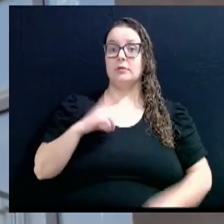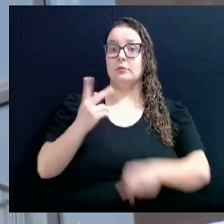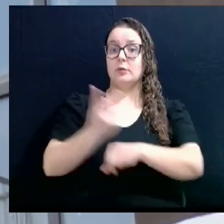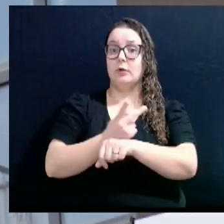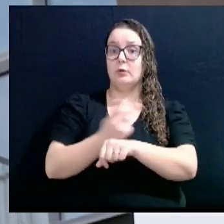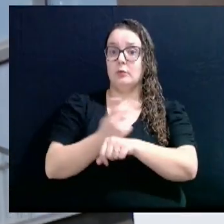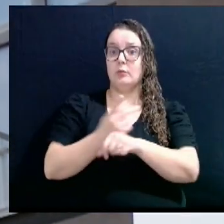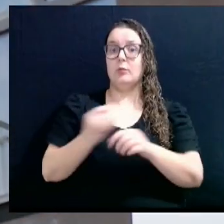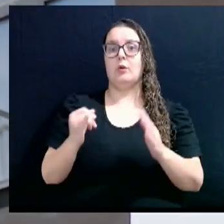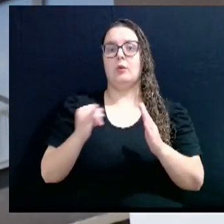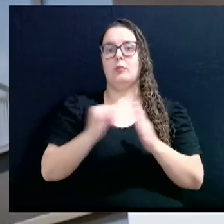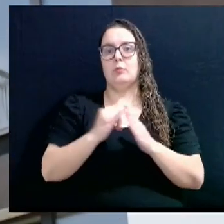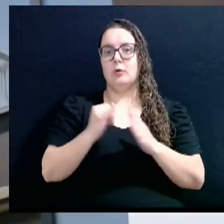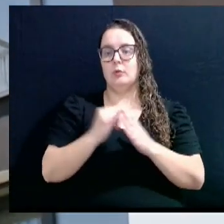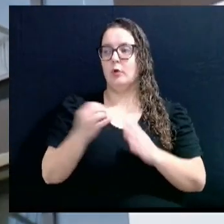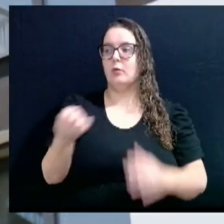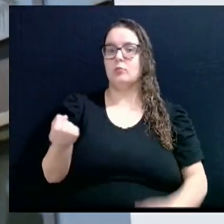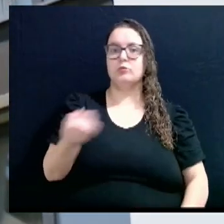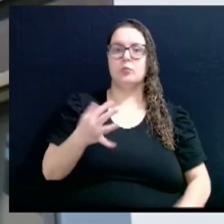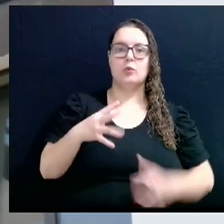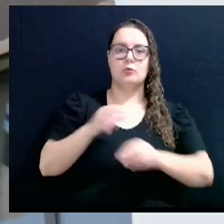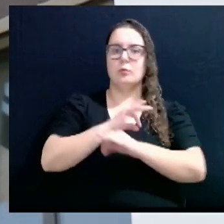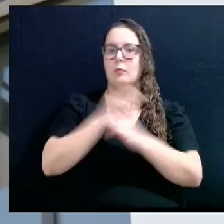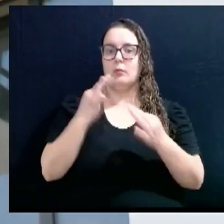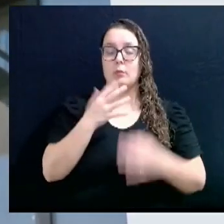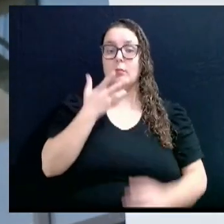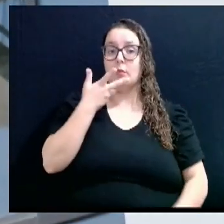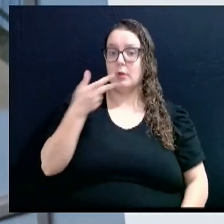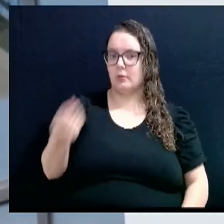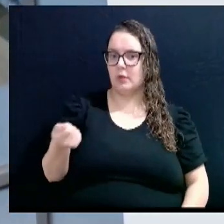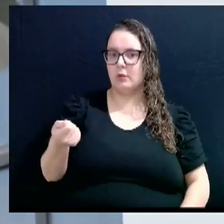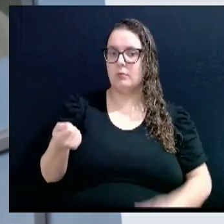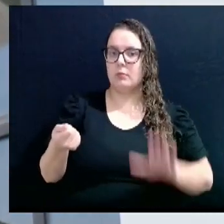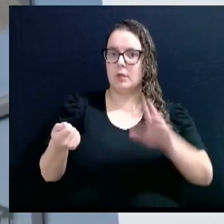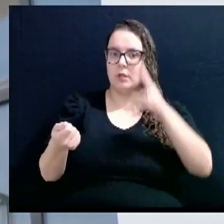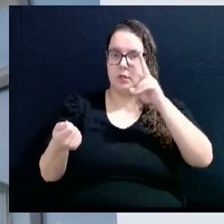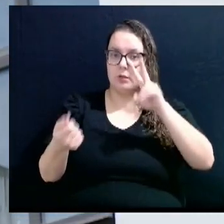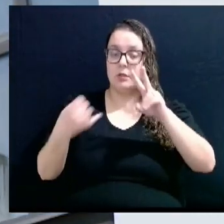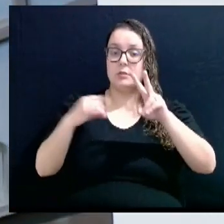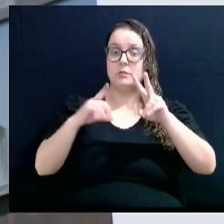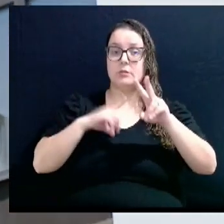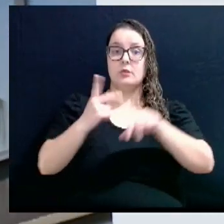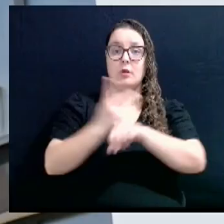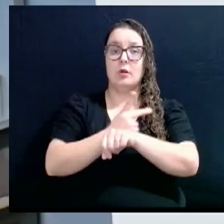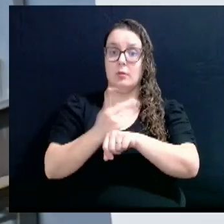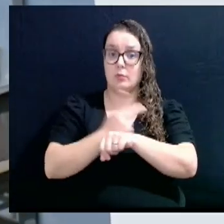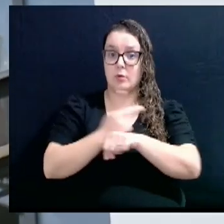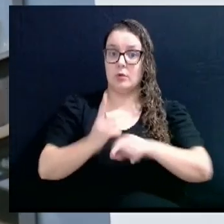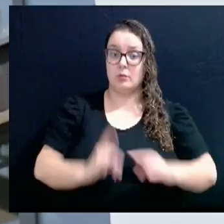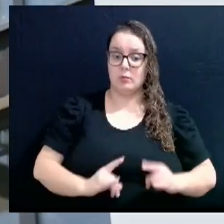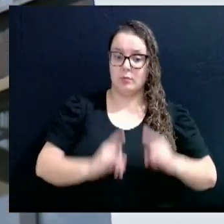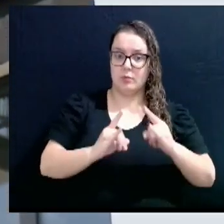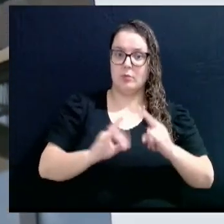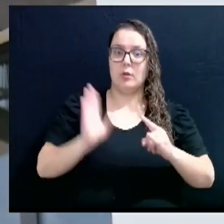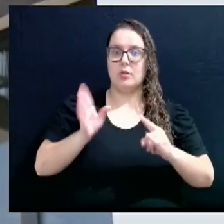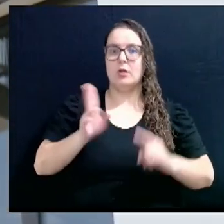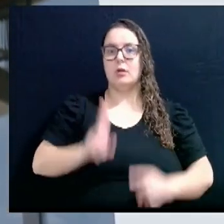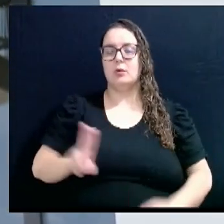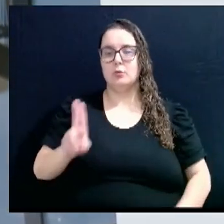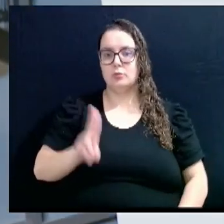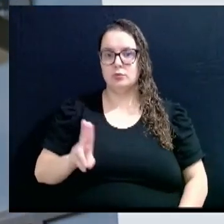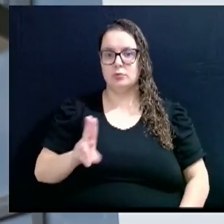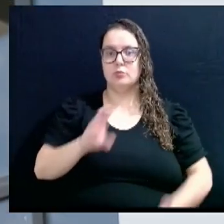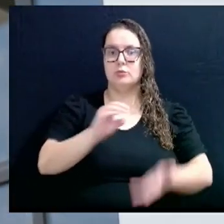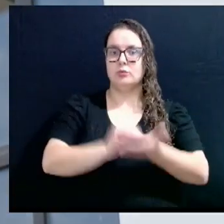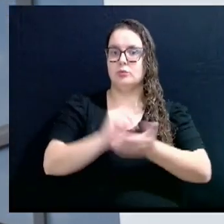tudo novinho, maravilha, mas lembre-se, se você já estiver buscando um apartamento já em uso, dos últimos 5